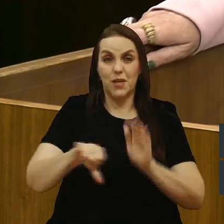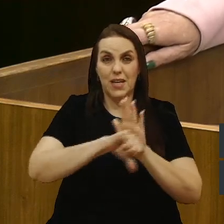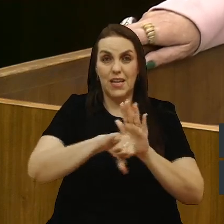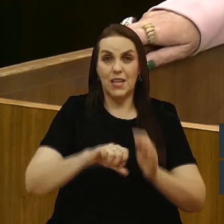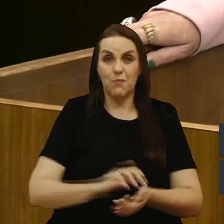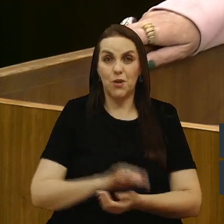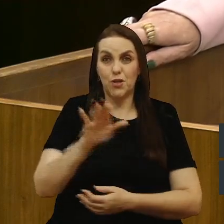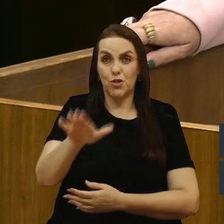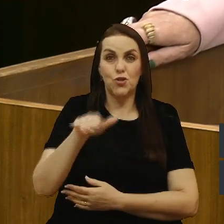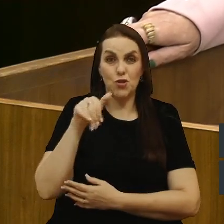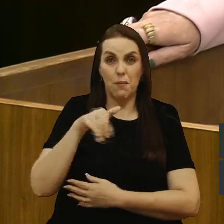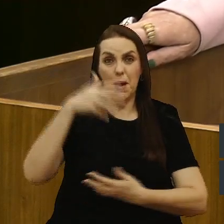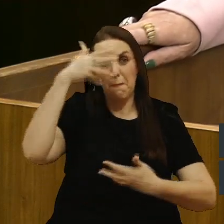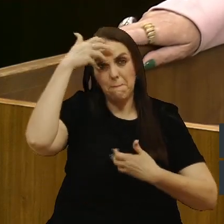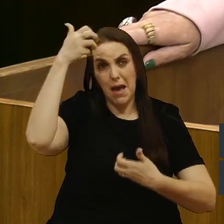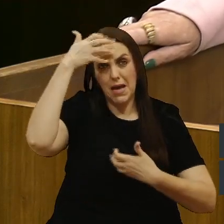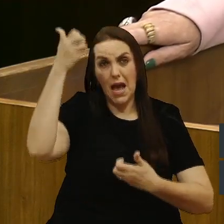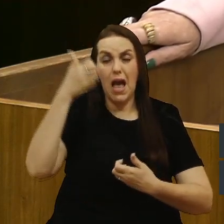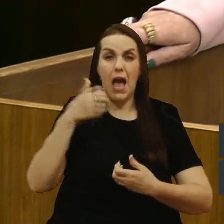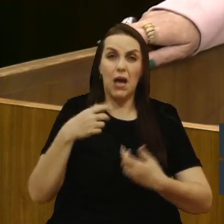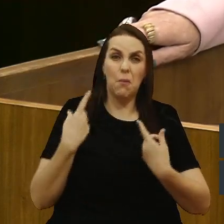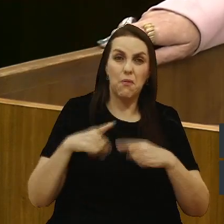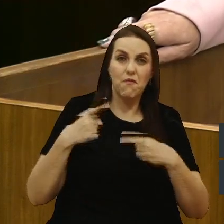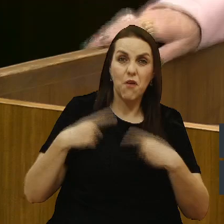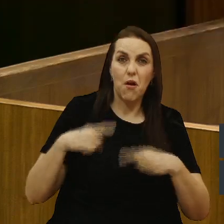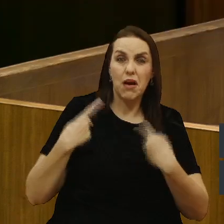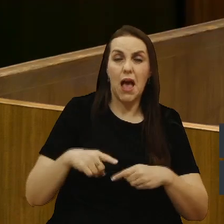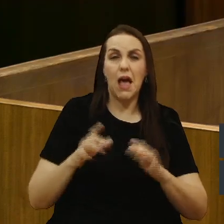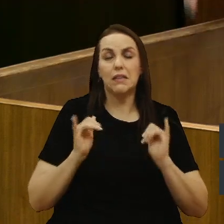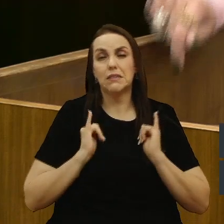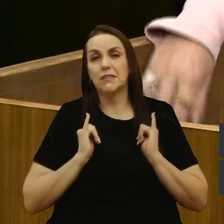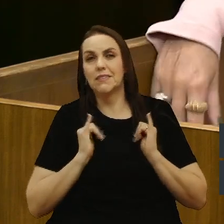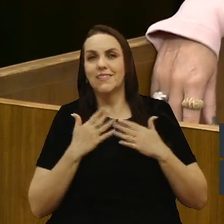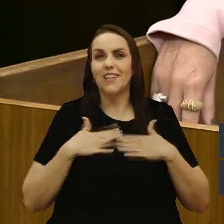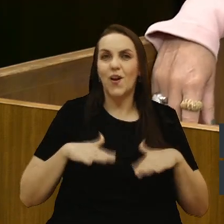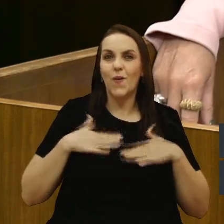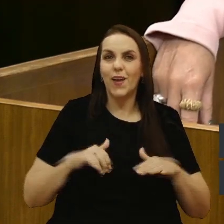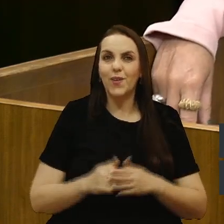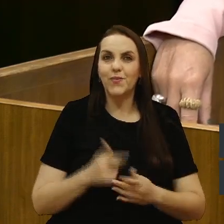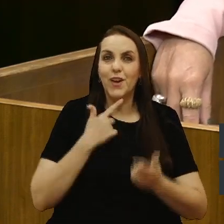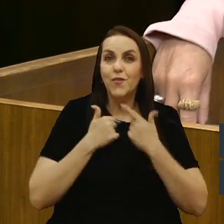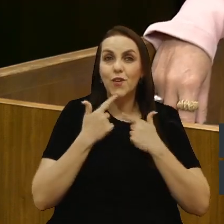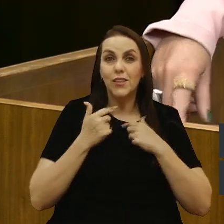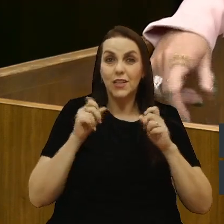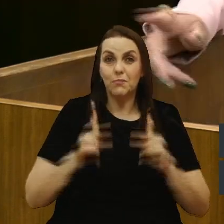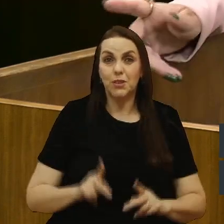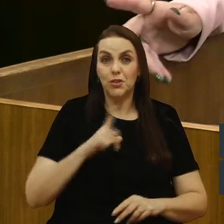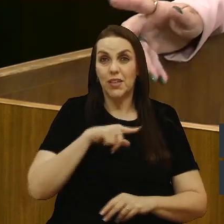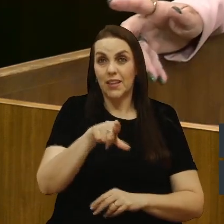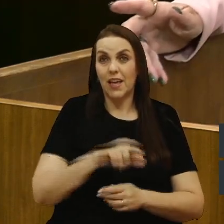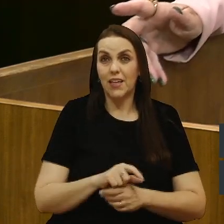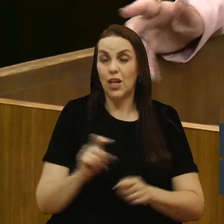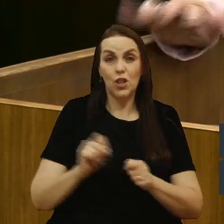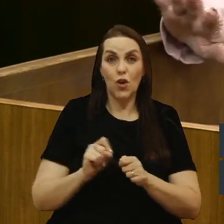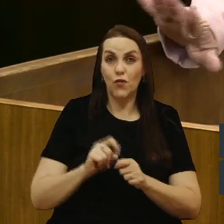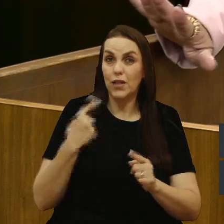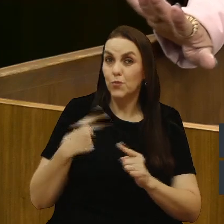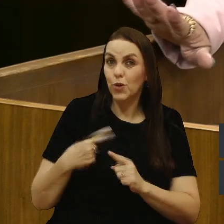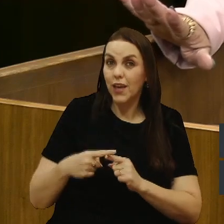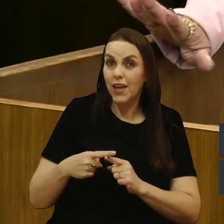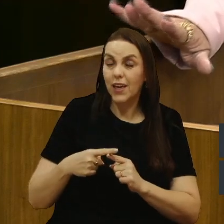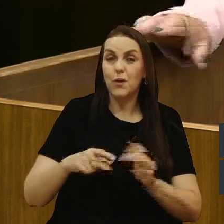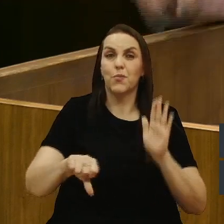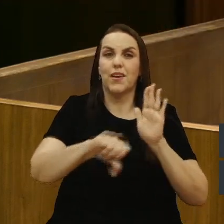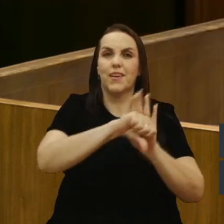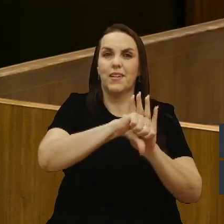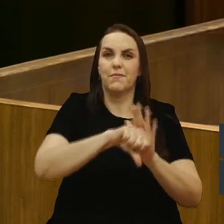as pessoas de macaco, imitar macaco na boa, porque é essa vontade que as pessoas têm. Elas só não fazem por quê? Porque é